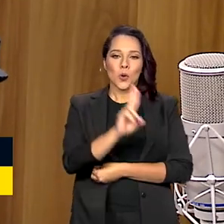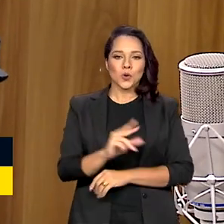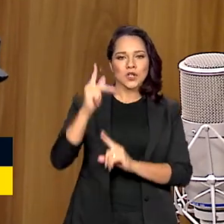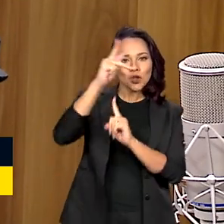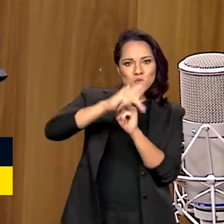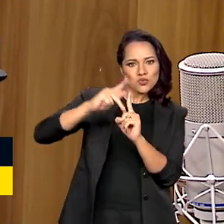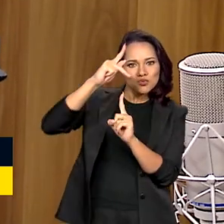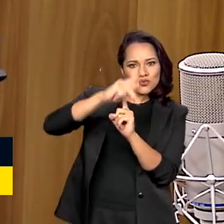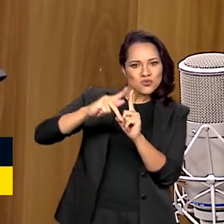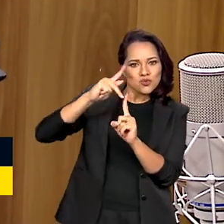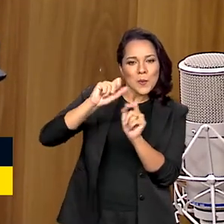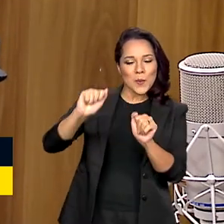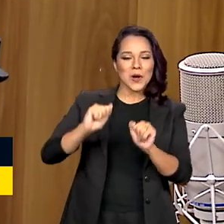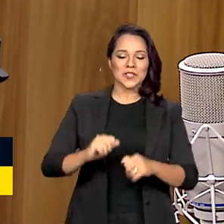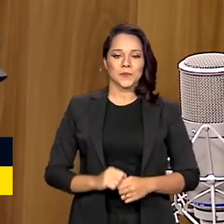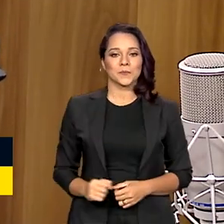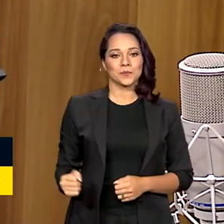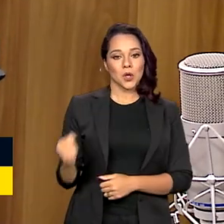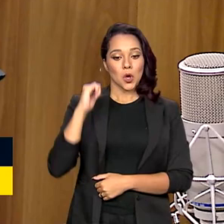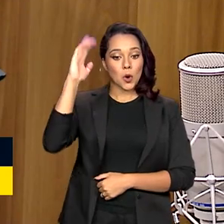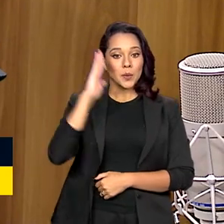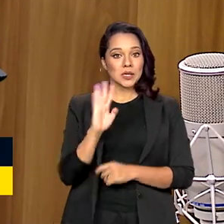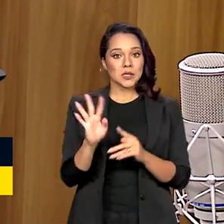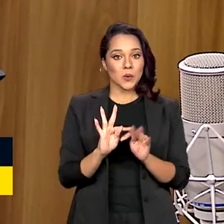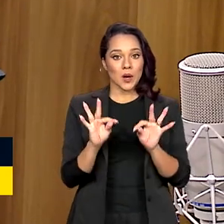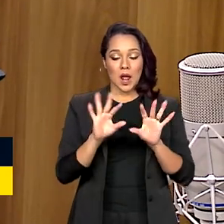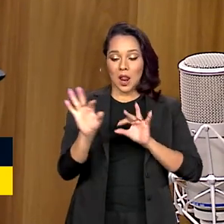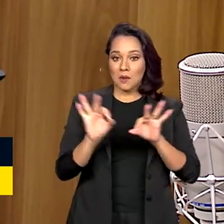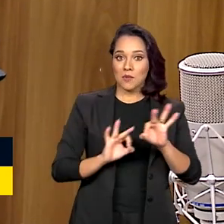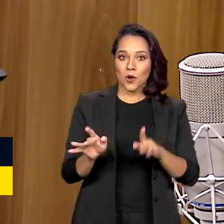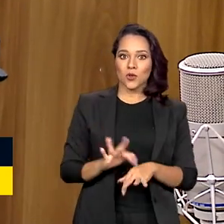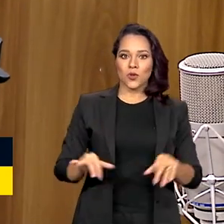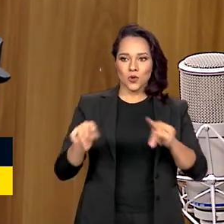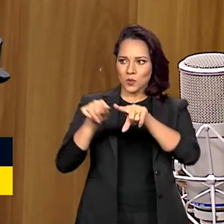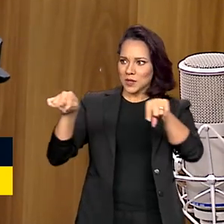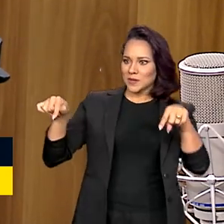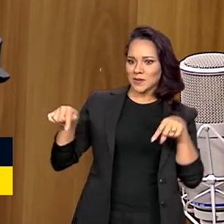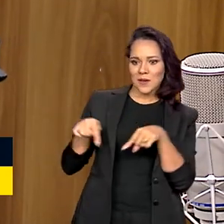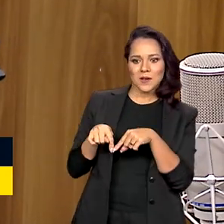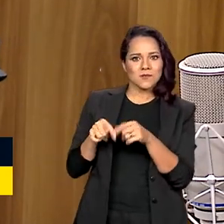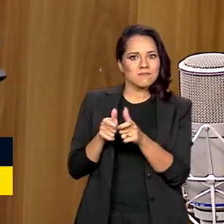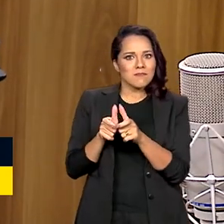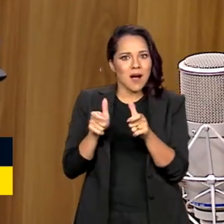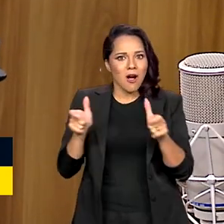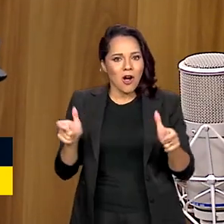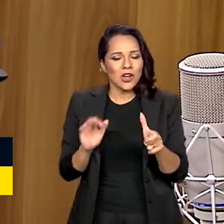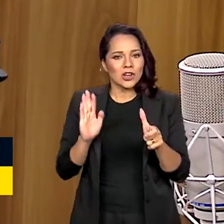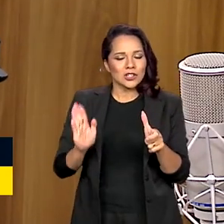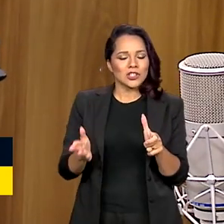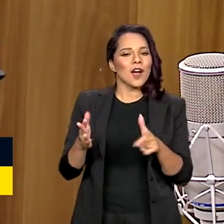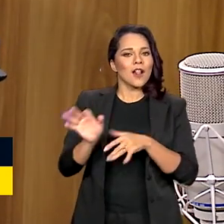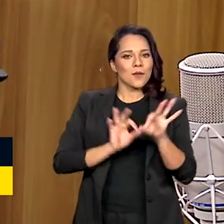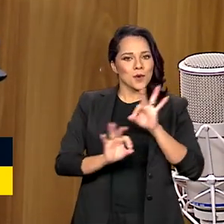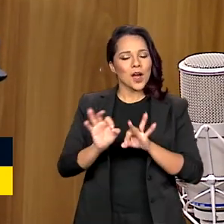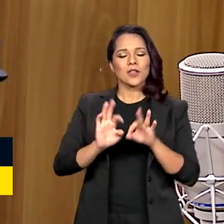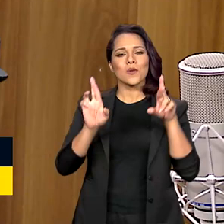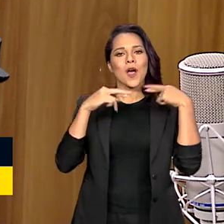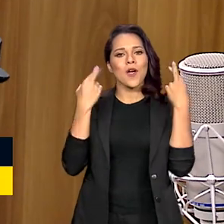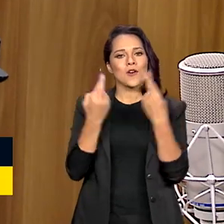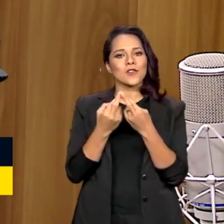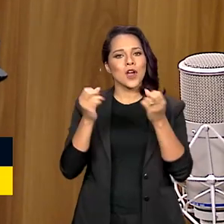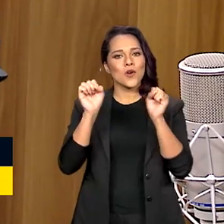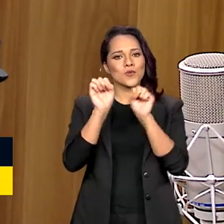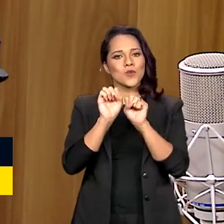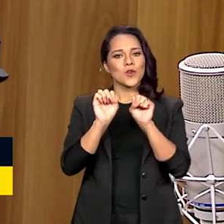no mar. Então, o Brasil montou todo um estande, o maior estande já montado pelo Brasil numa conferência do clima.